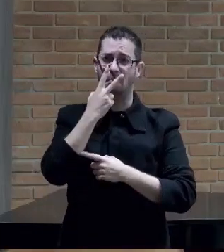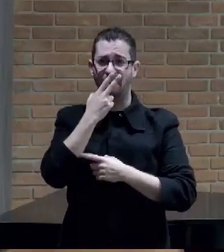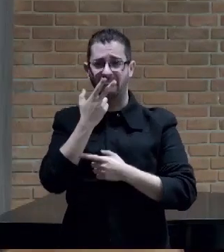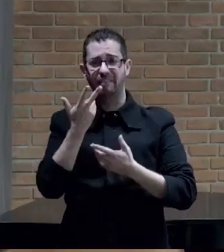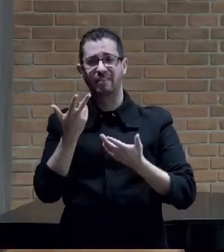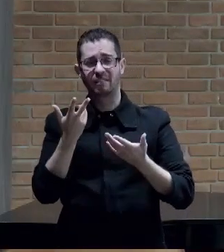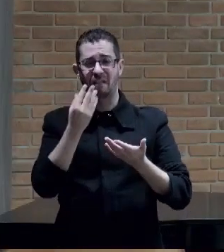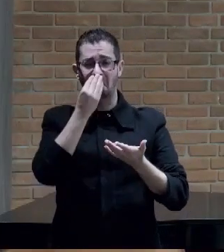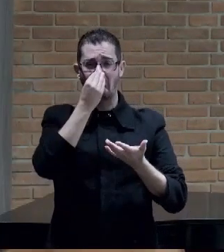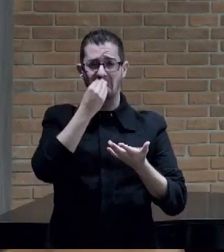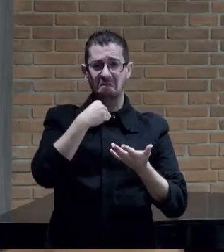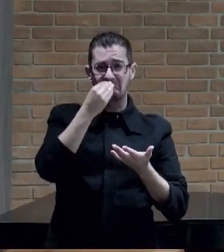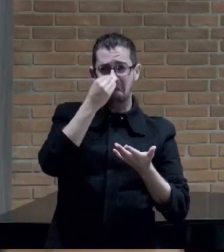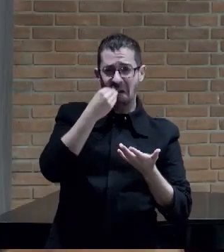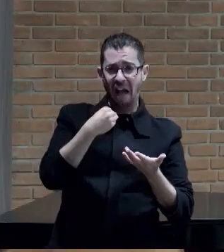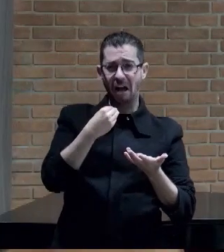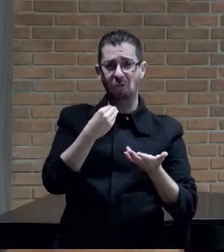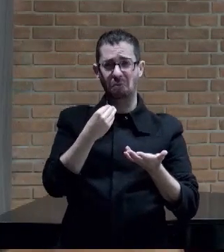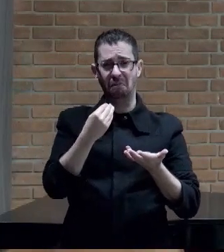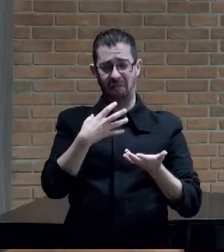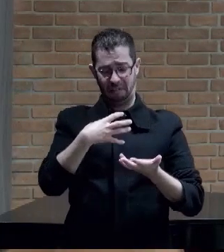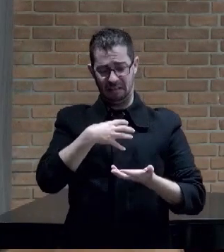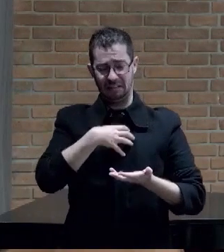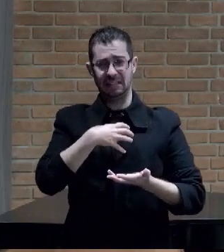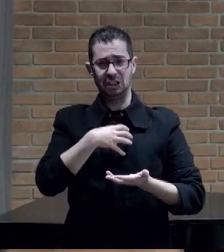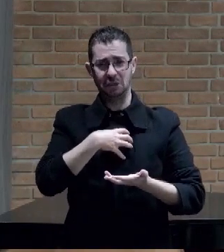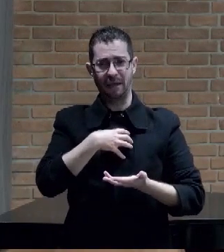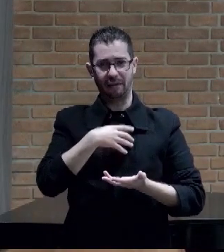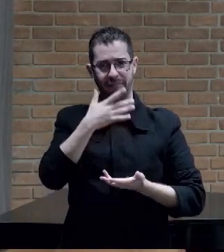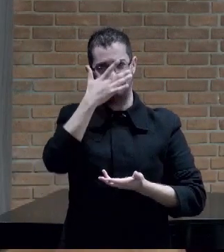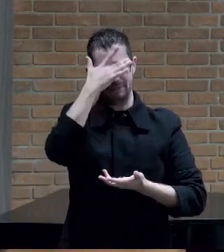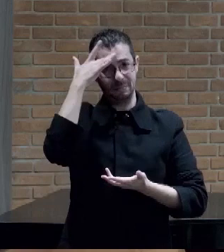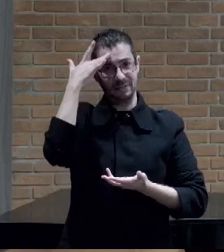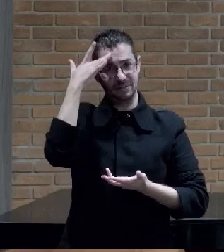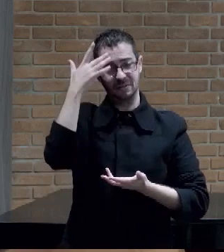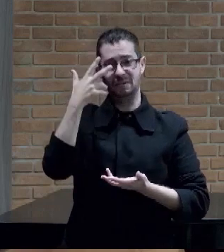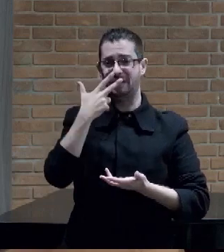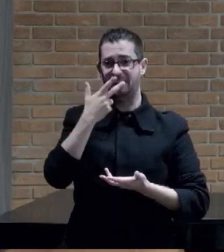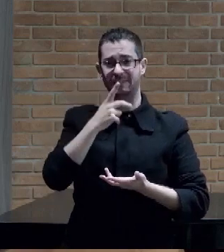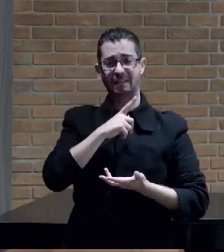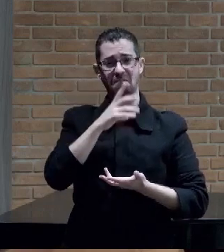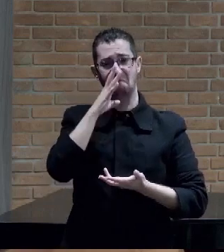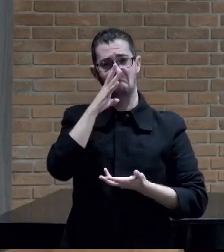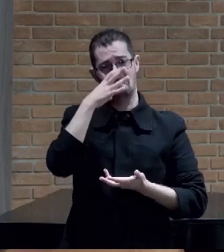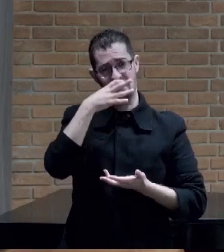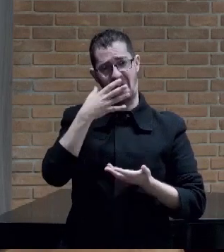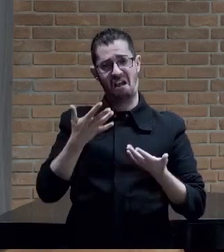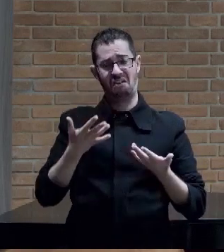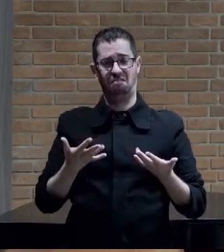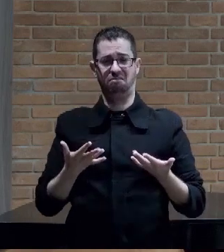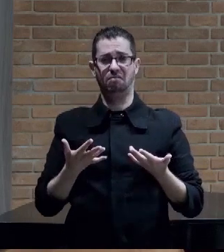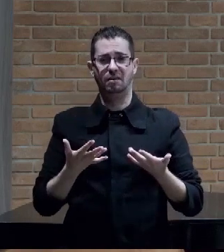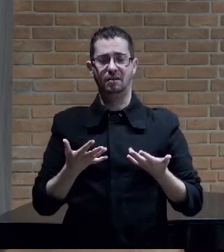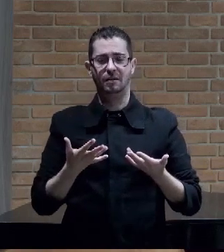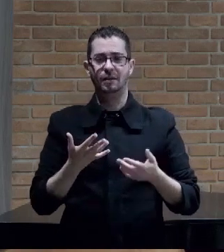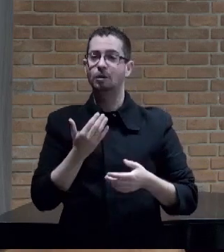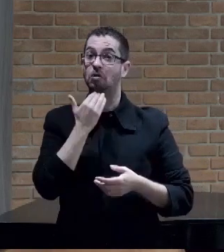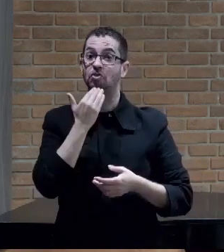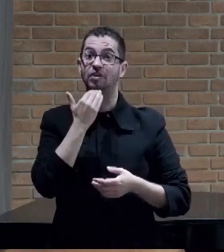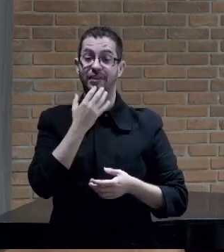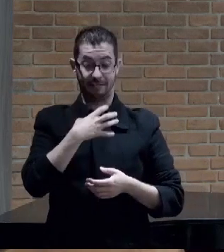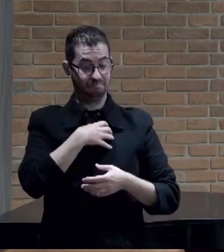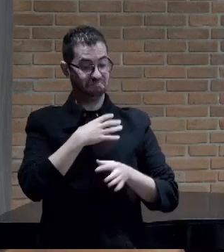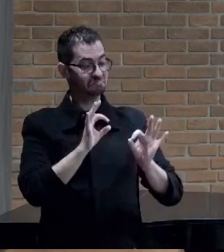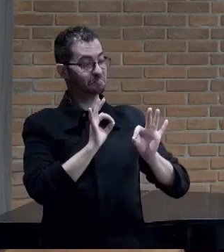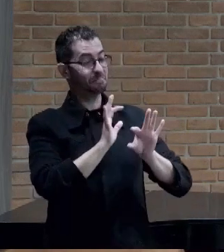suscetível a esses sentimentos que são humanos e que nos derrubam. Não adianta você sair daqui bem e